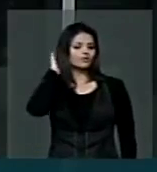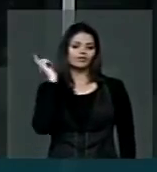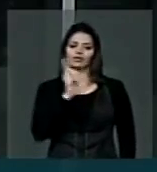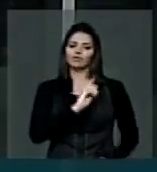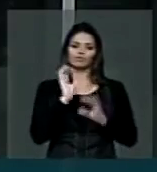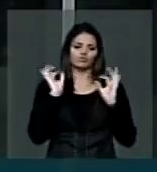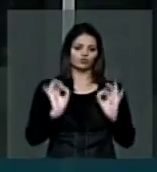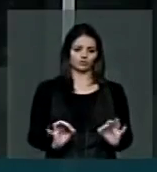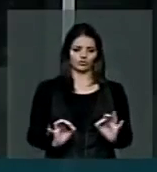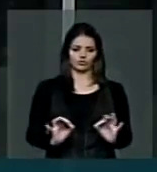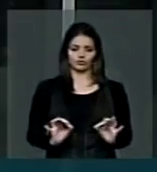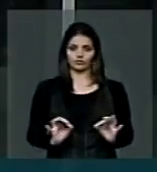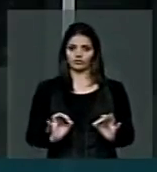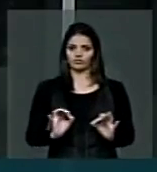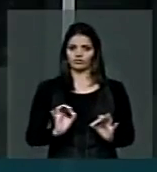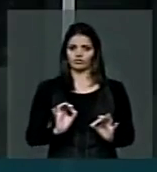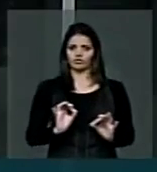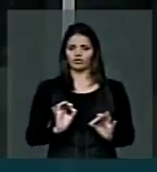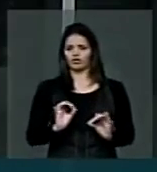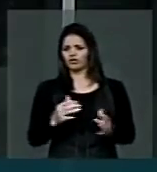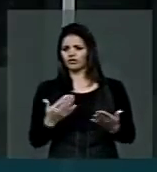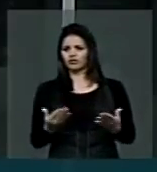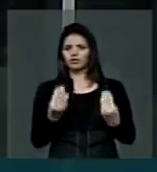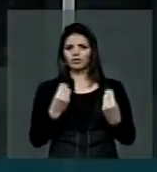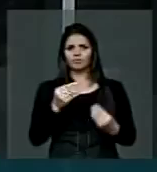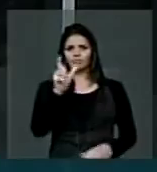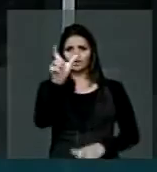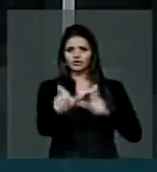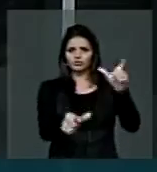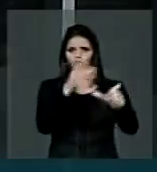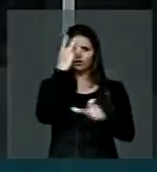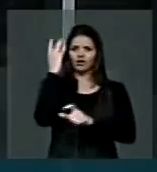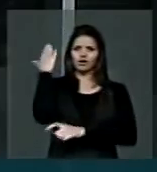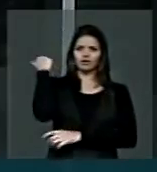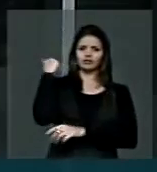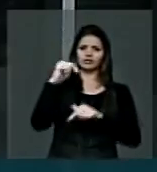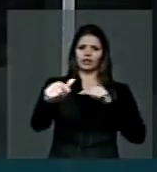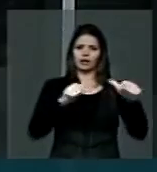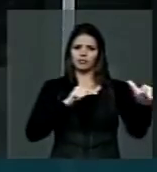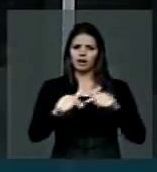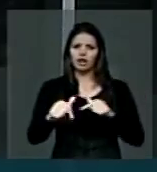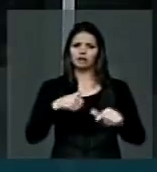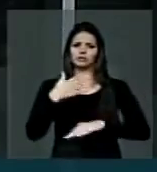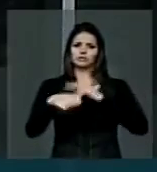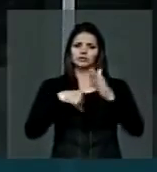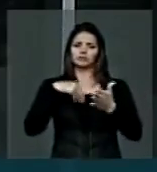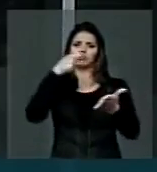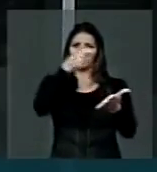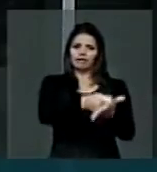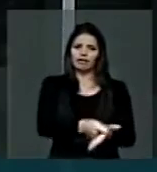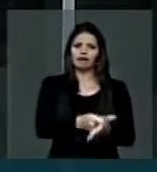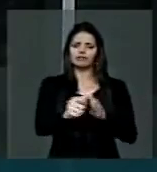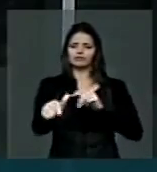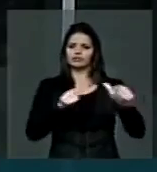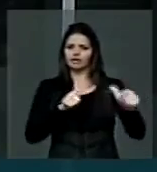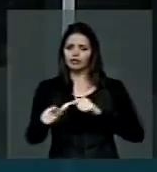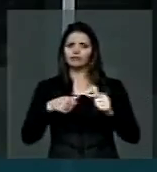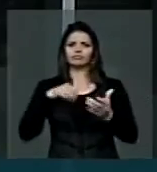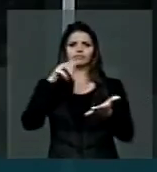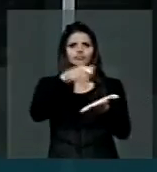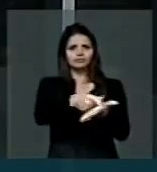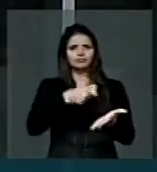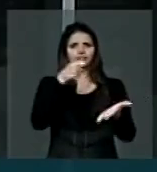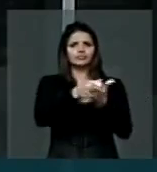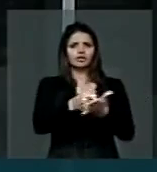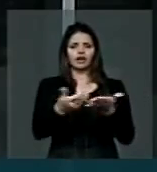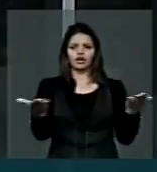justo, não é lógico nós ver aqueles que tanto fizeram por essa pátria, que tanto trabalharam e contribuíram,